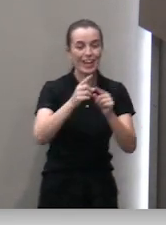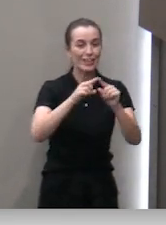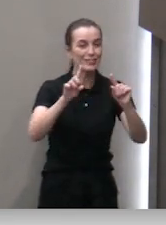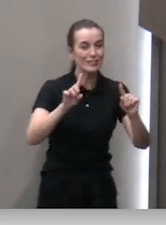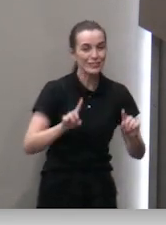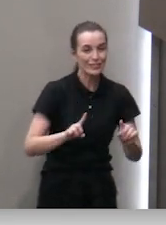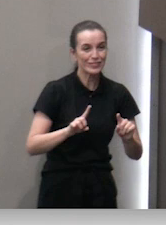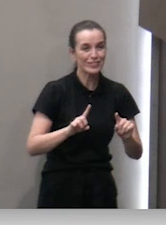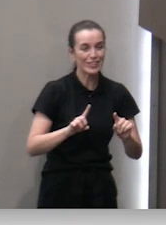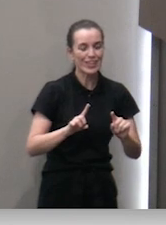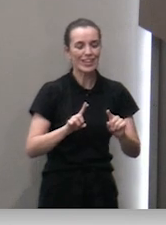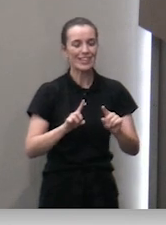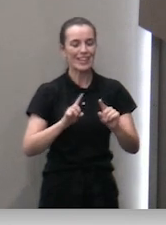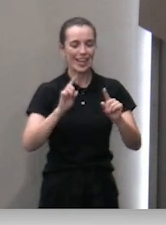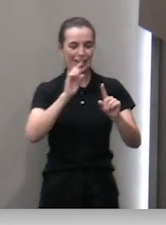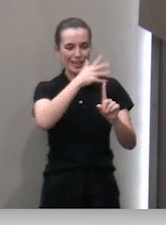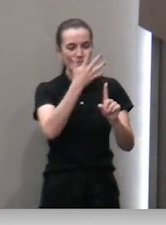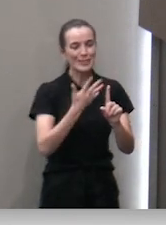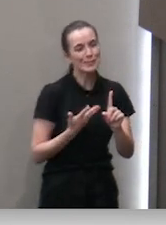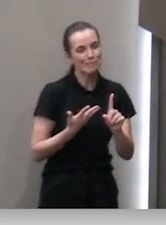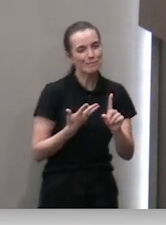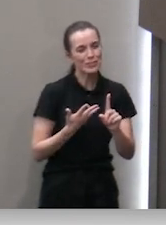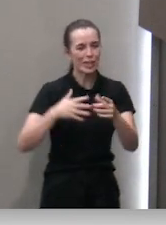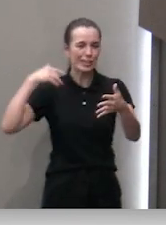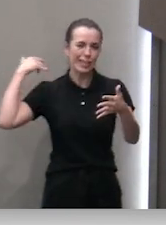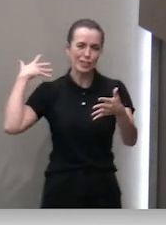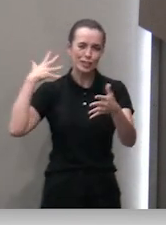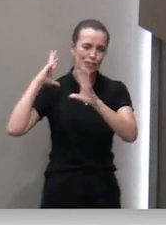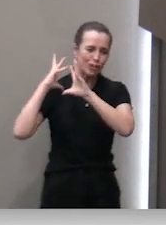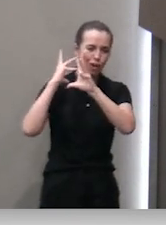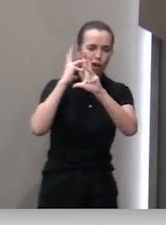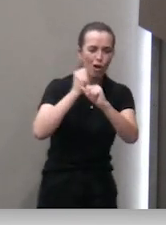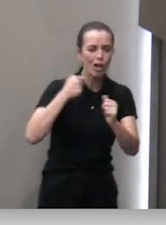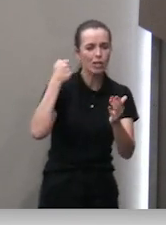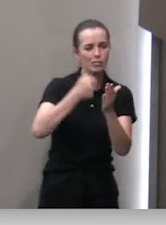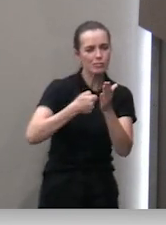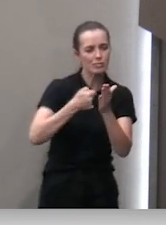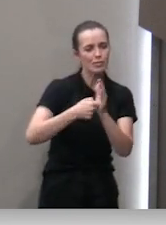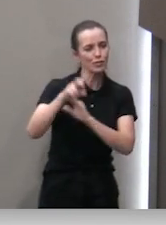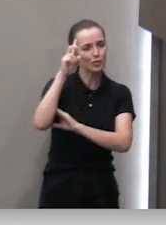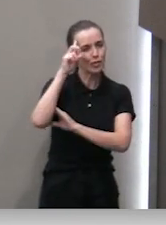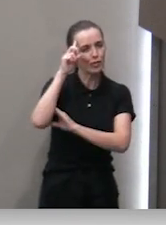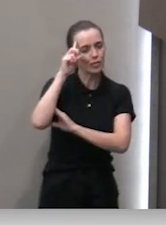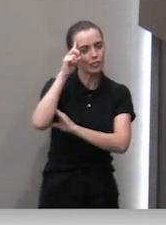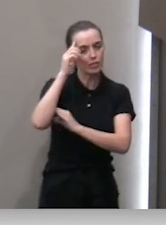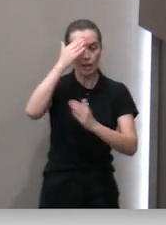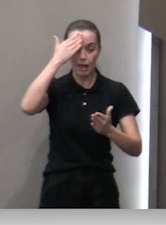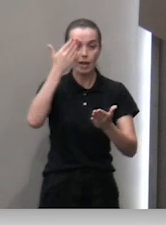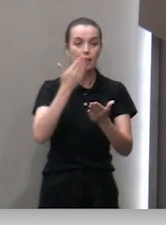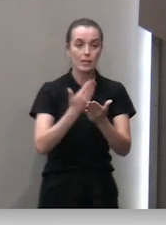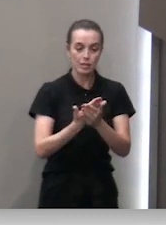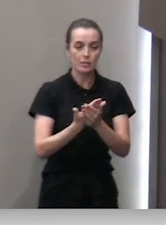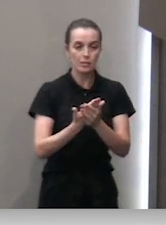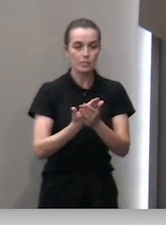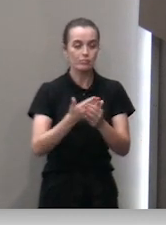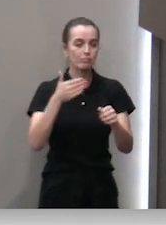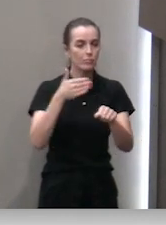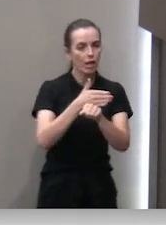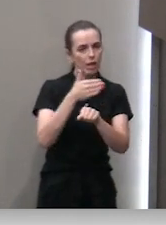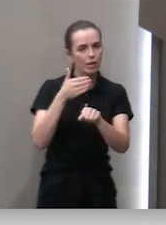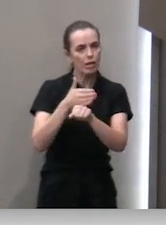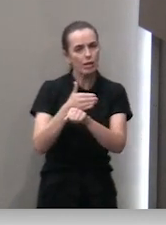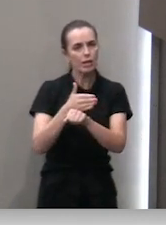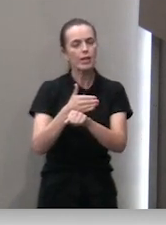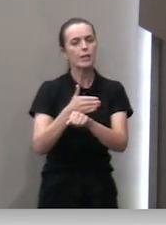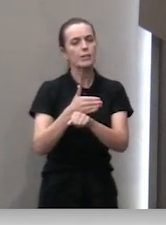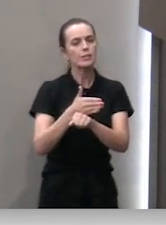fez e faz a história do nosso sindicato acontecer todos os dias, Acredito que, por meio do trabalho do